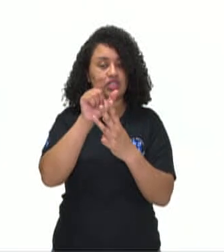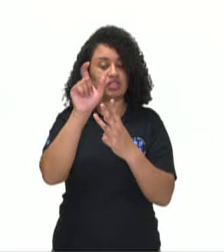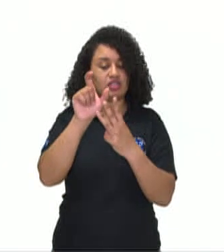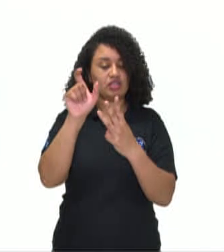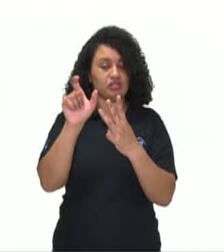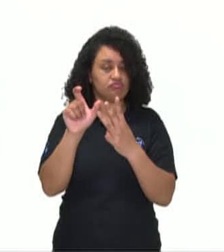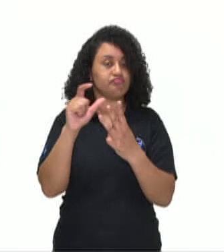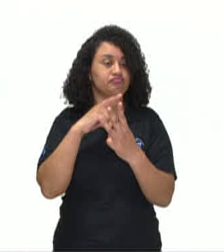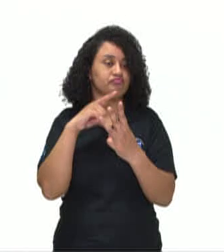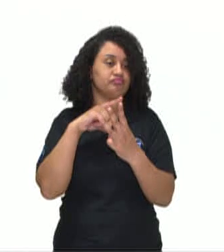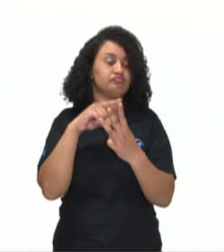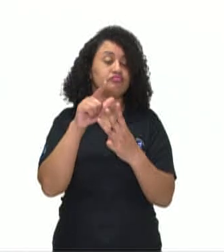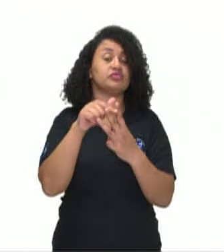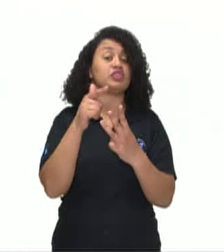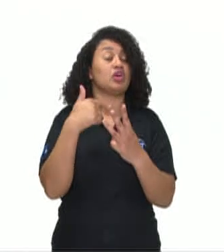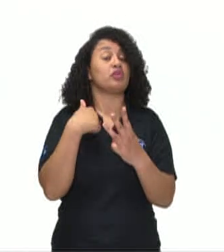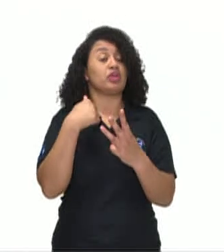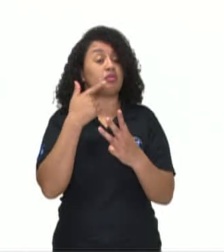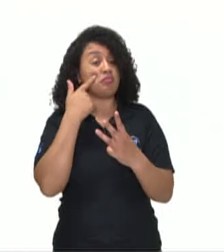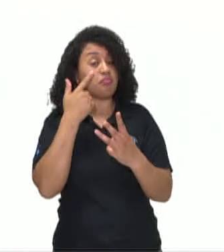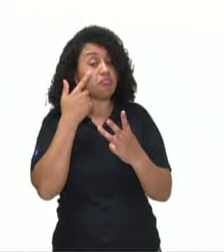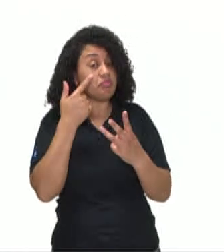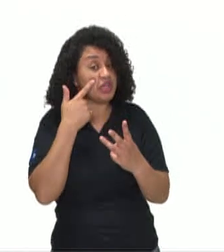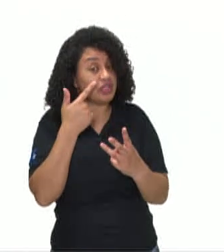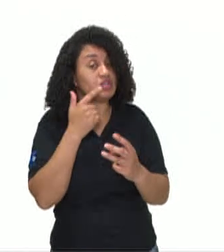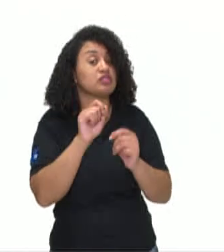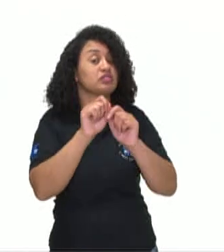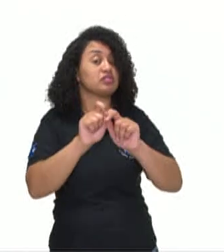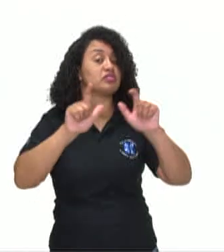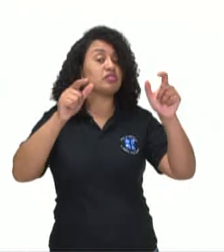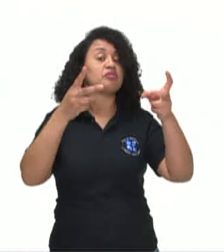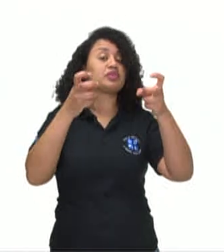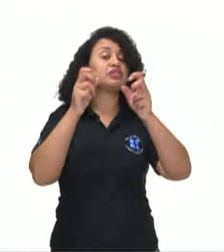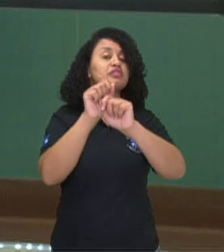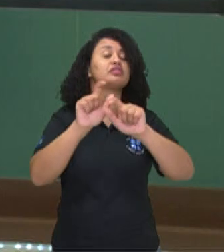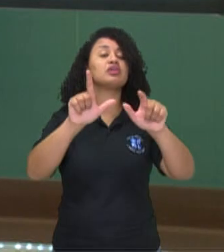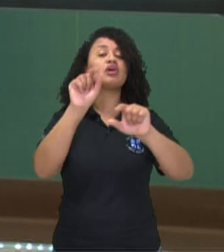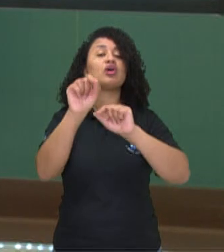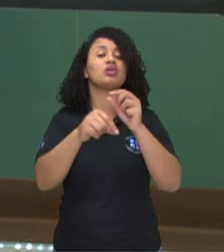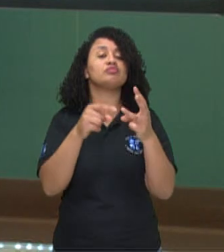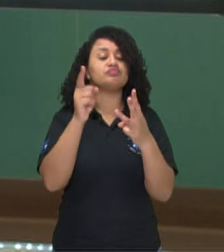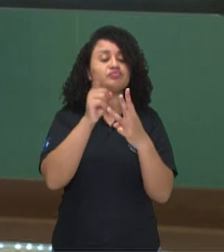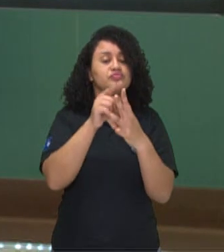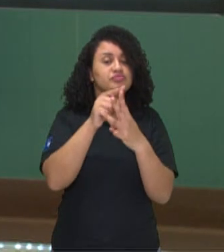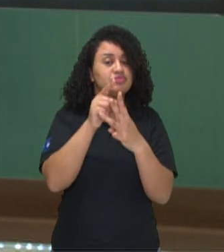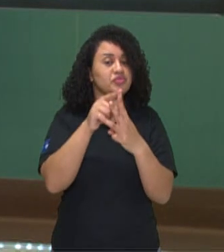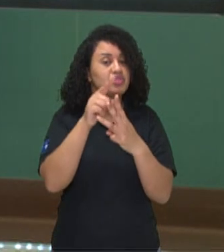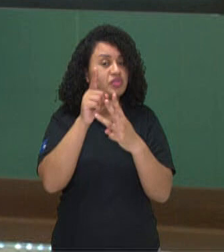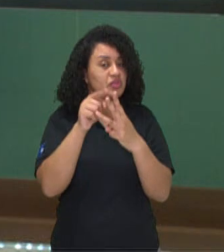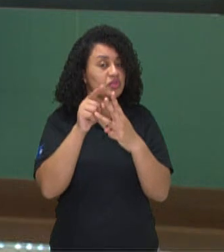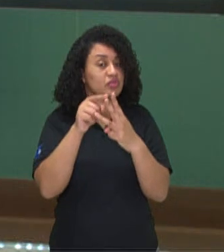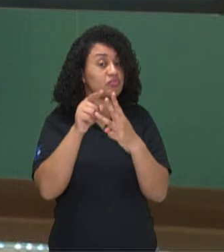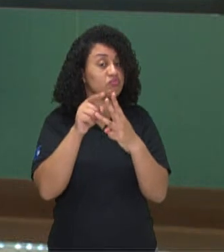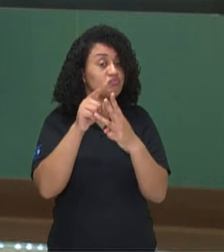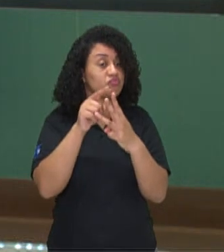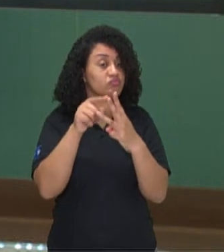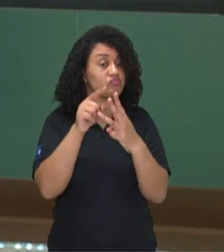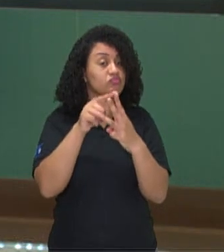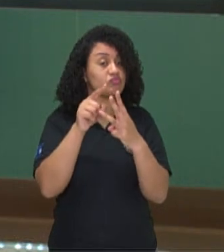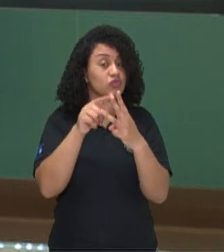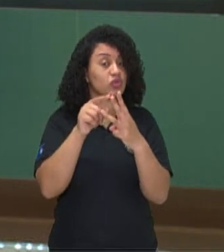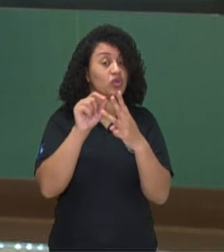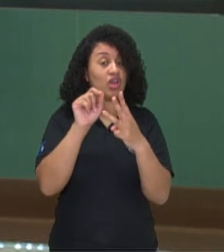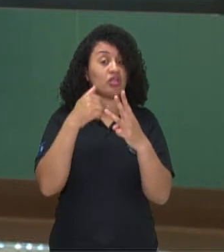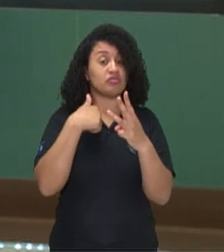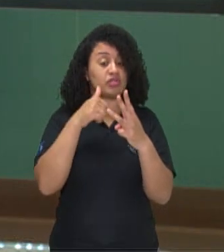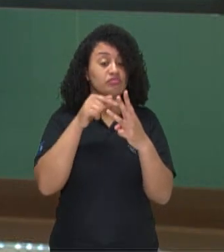3. Então, desconfie, dá uma olhada aí bem profunda, se o primeiro e o terceiro termo não